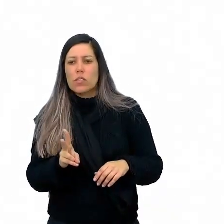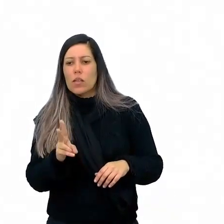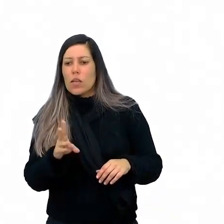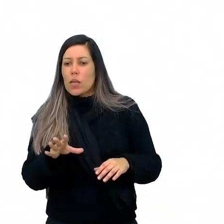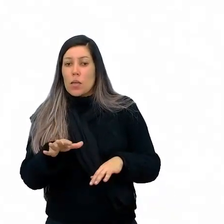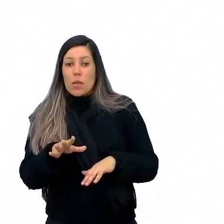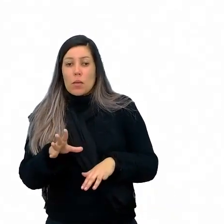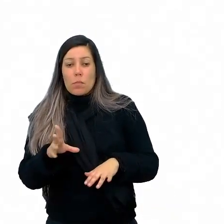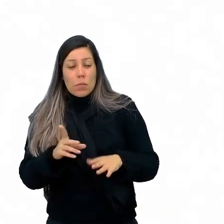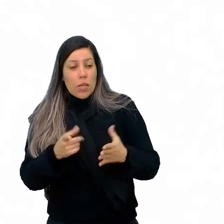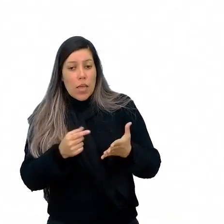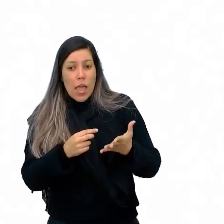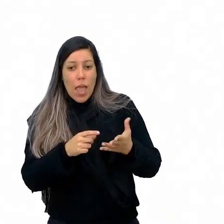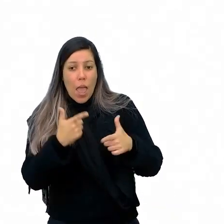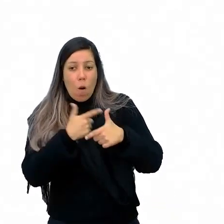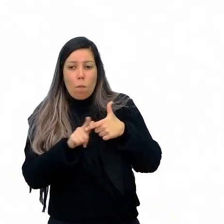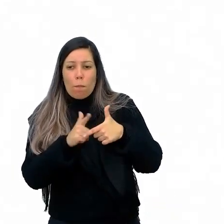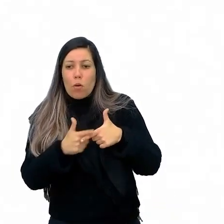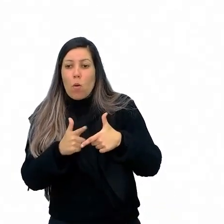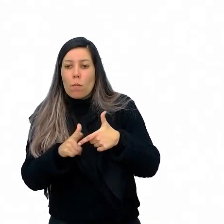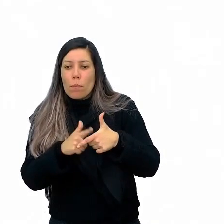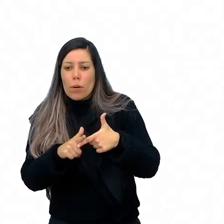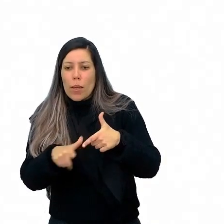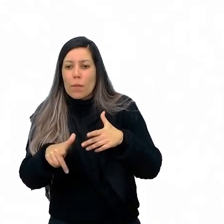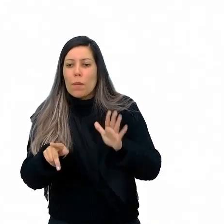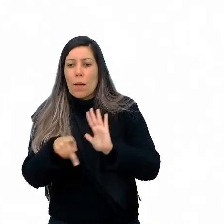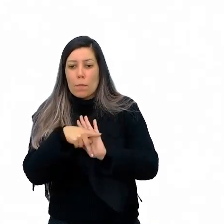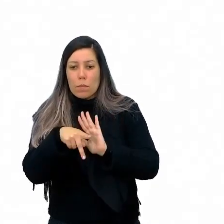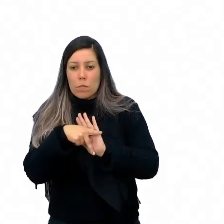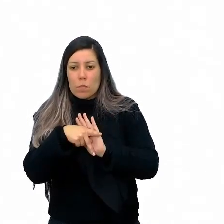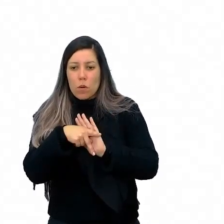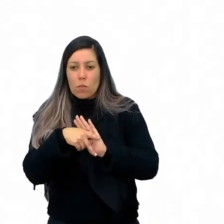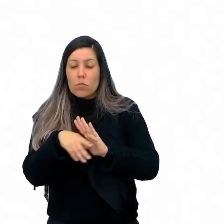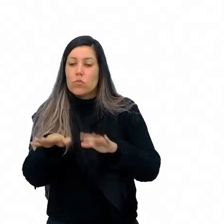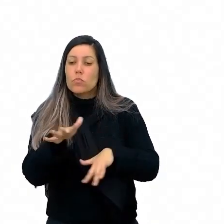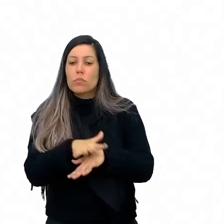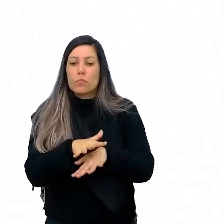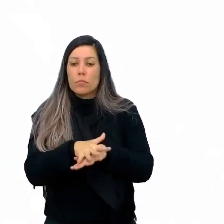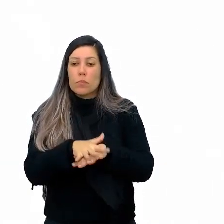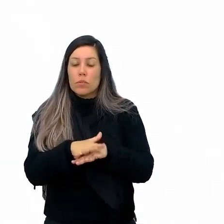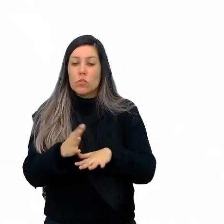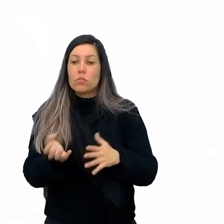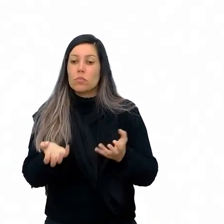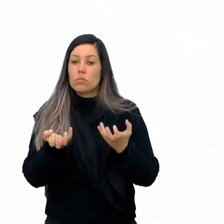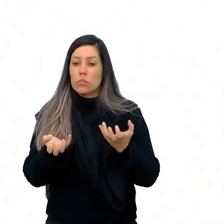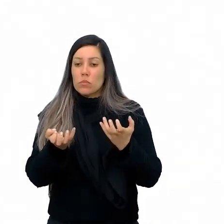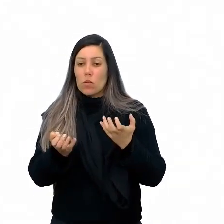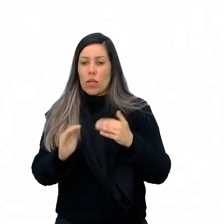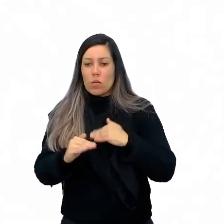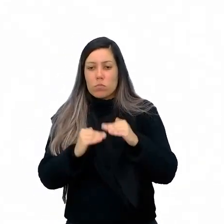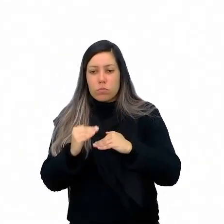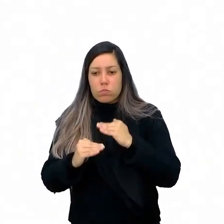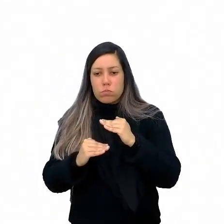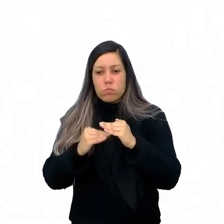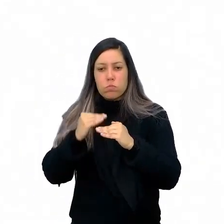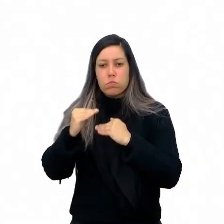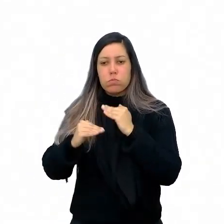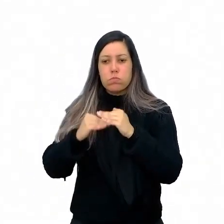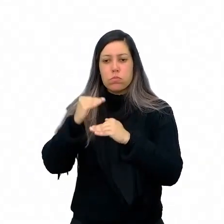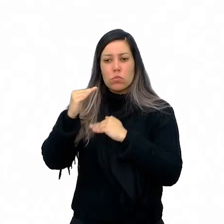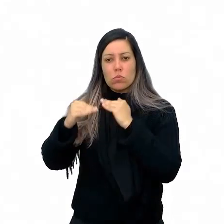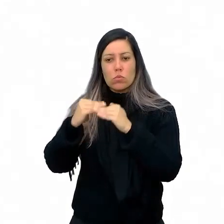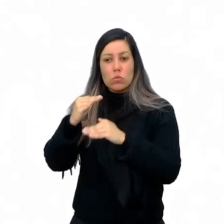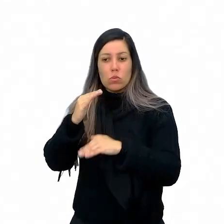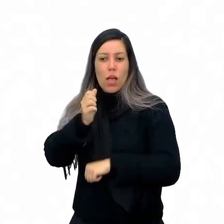de problemas, ora, ela pode ser vista como algo a ser ensinado. Eu quero desenvolver habilidade nos estudantes